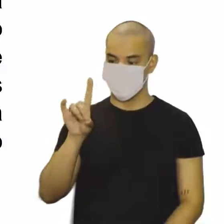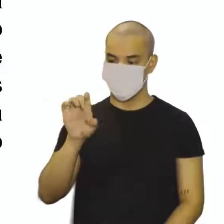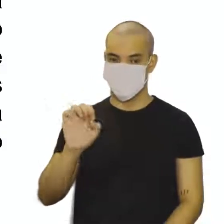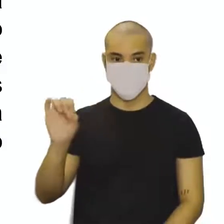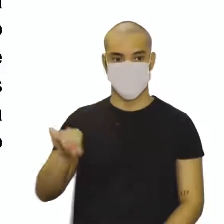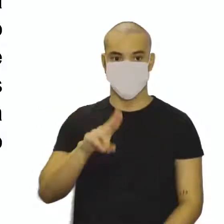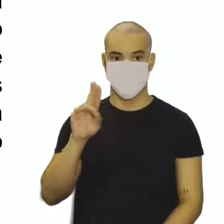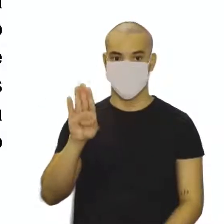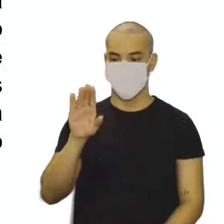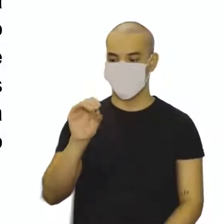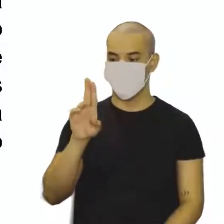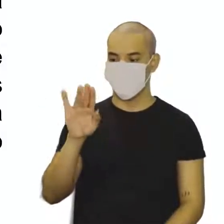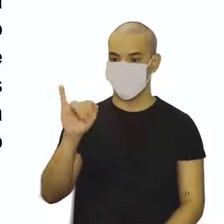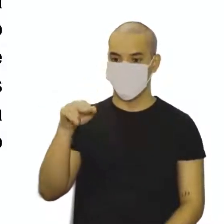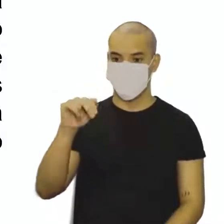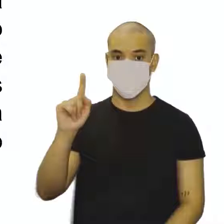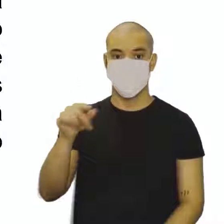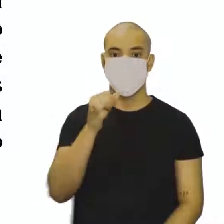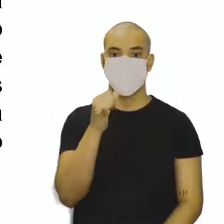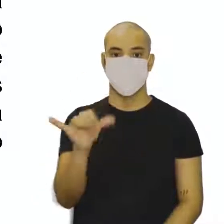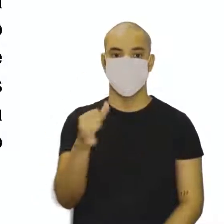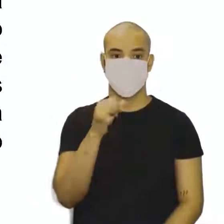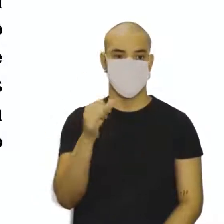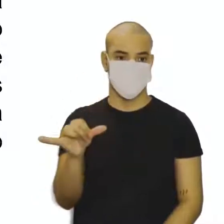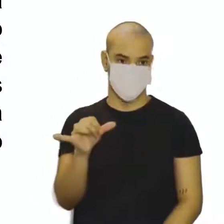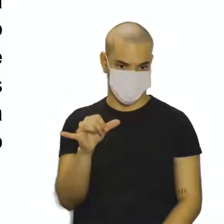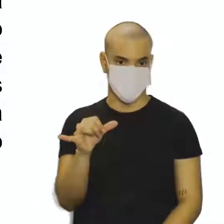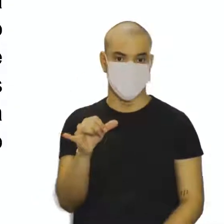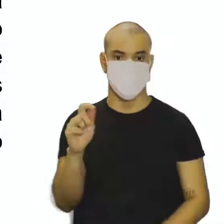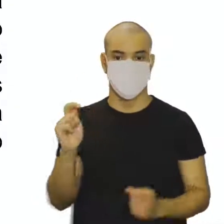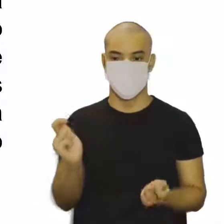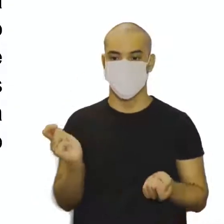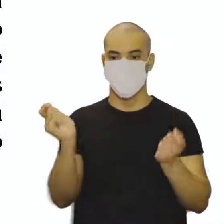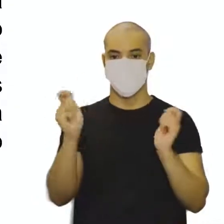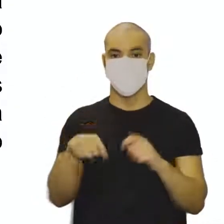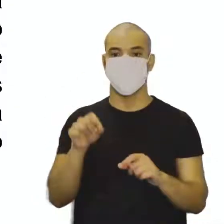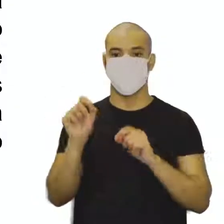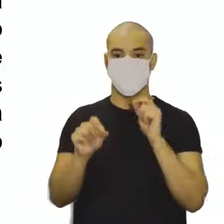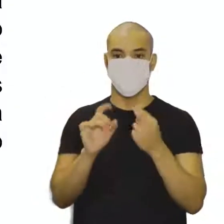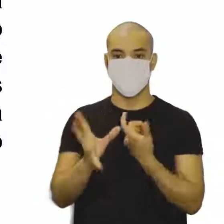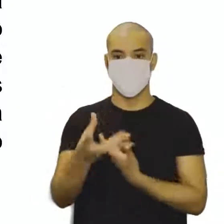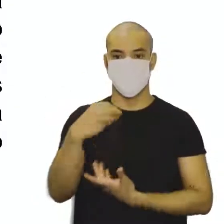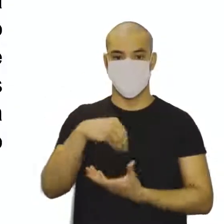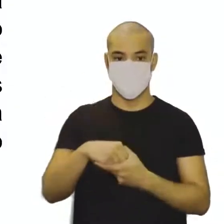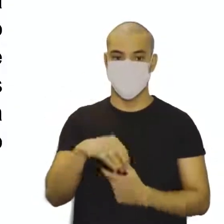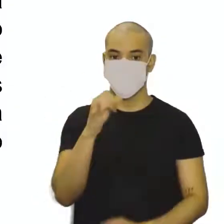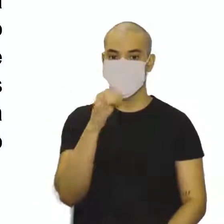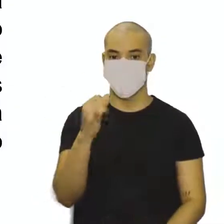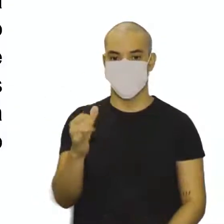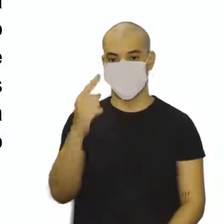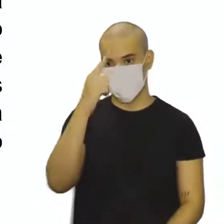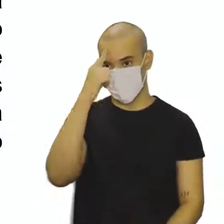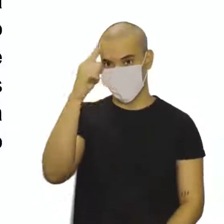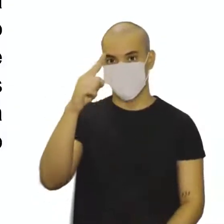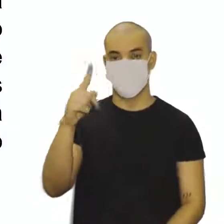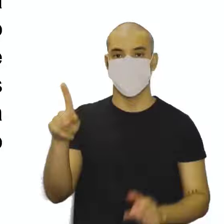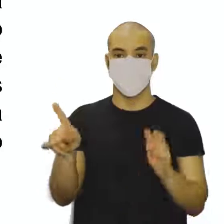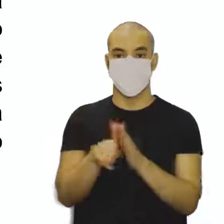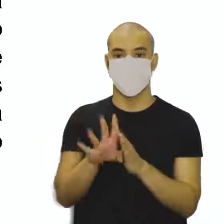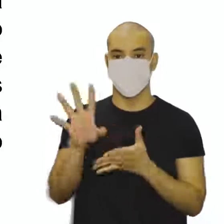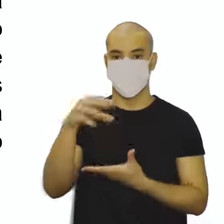um dispositivo elétrico passivo, capaz de armazenar energia criada em um